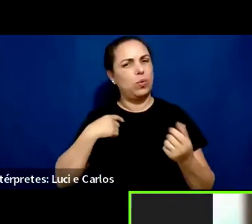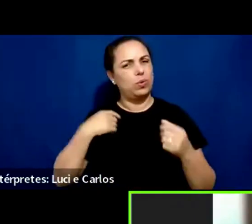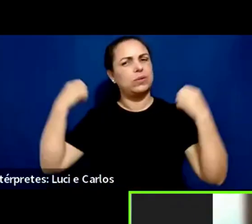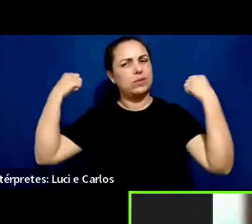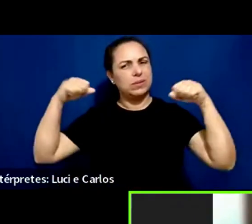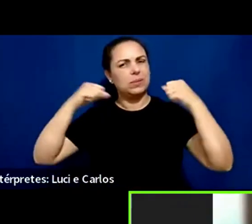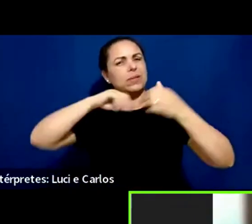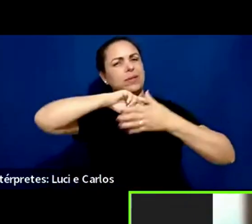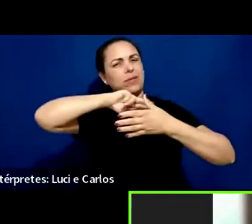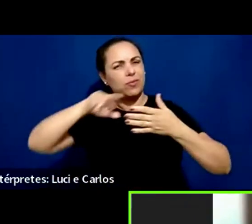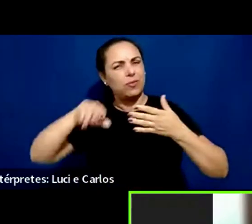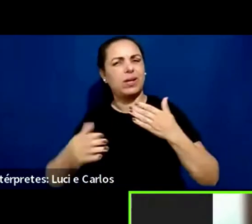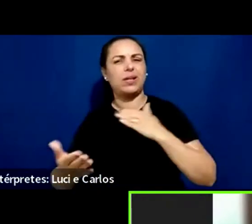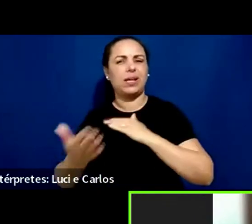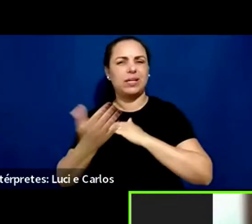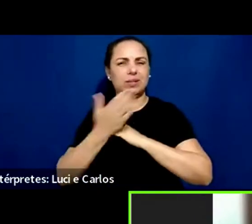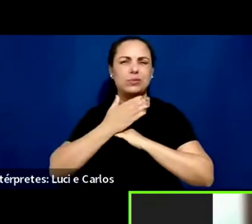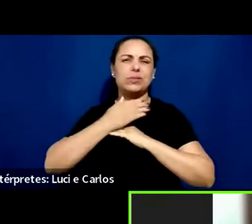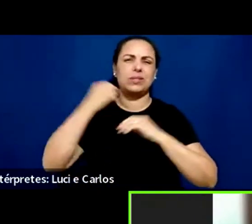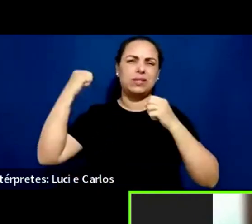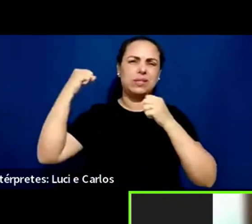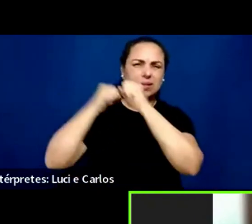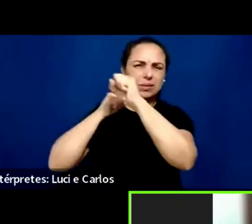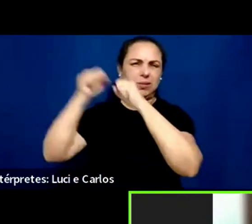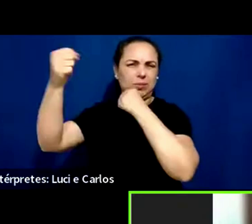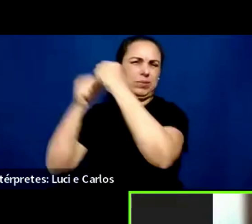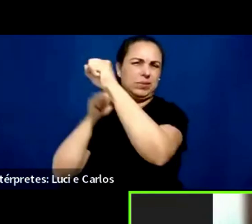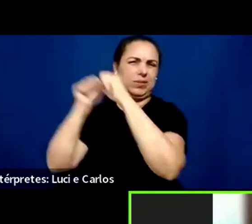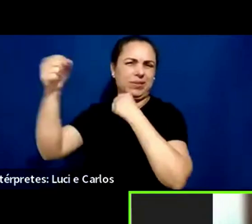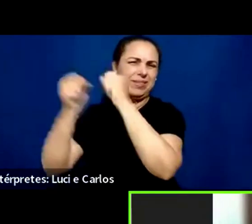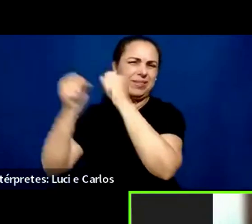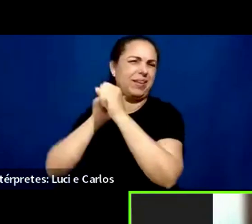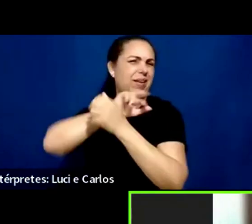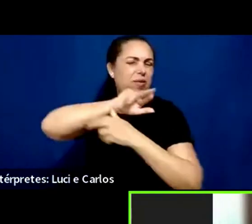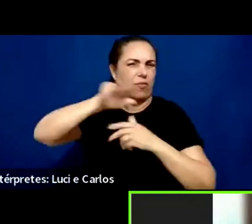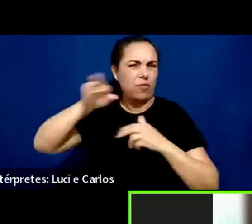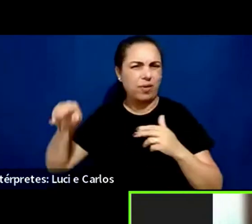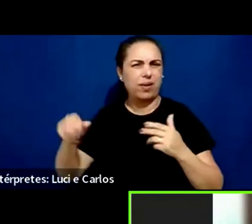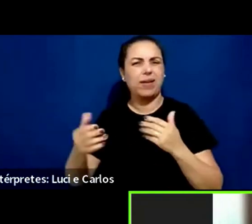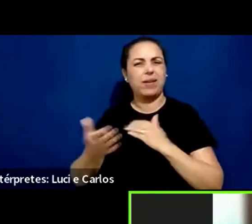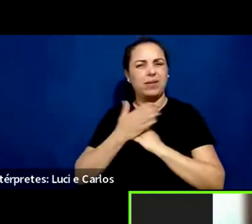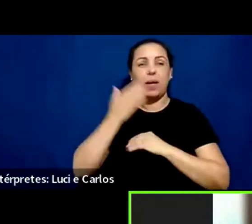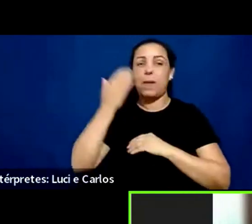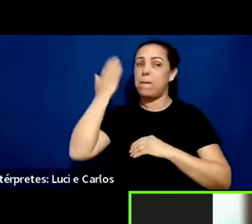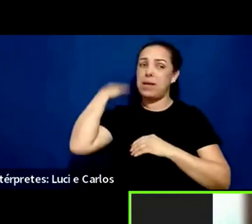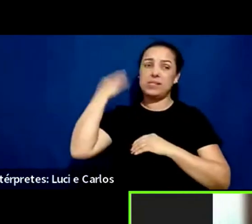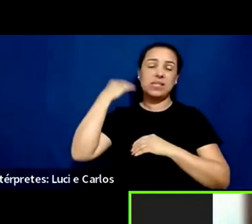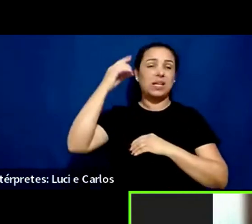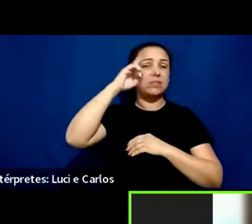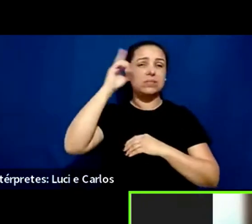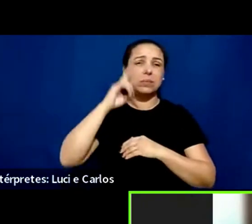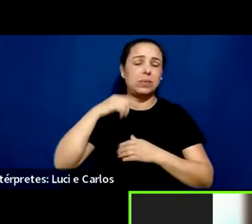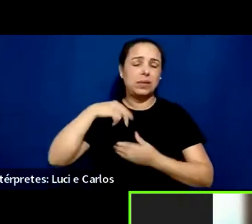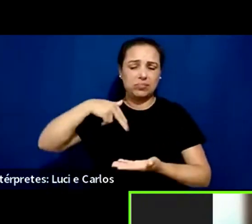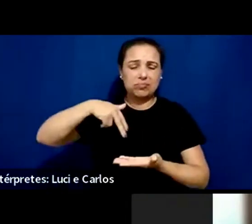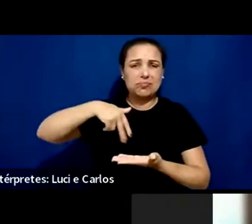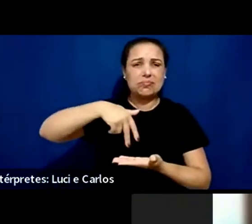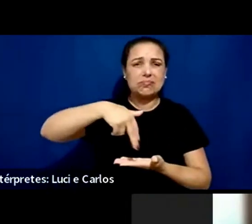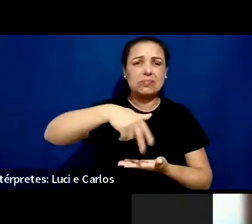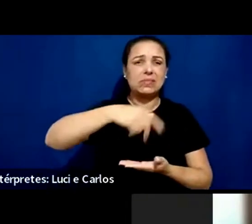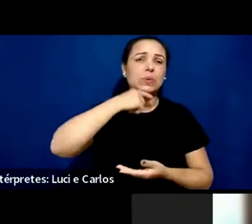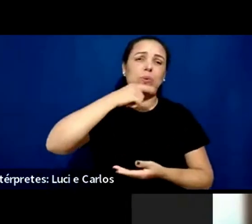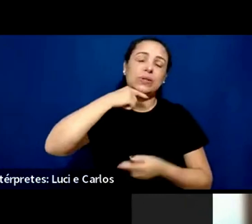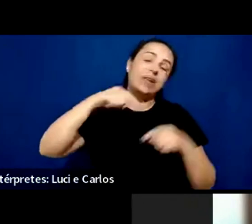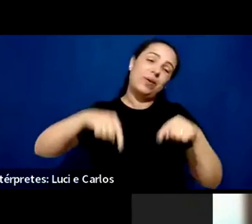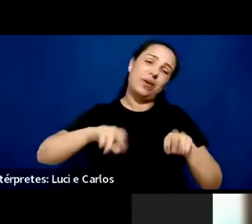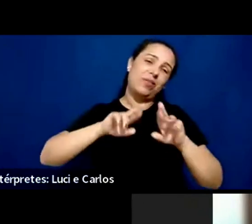faço round de 3, 5 minutos, e ninguém nunca diria que há um ano atrás eu não conseguia caminhar até o portão da minha casa sem perder o